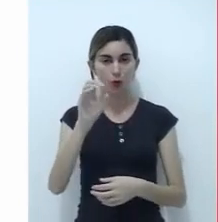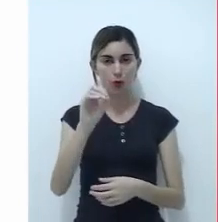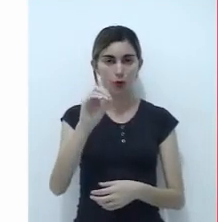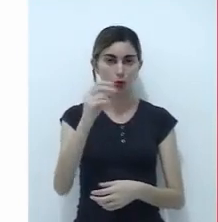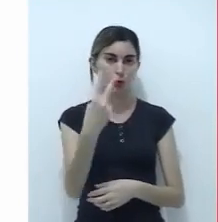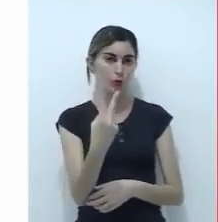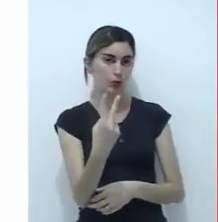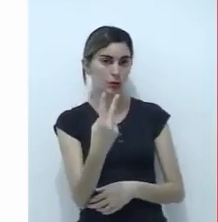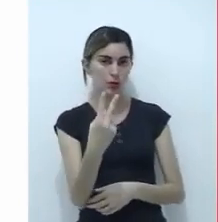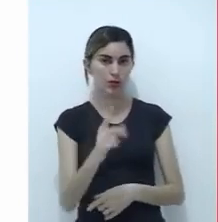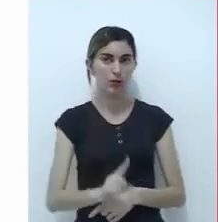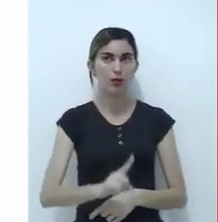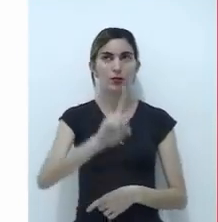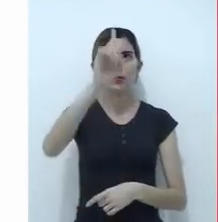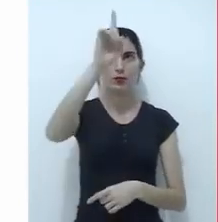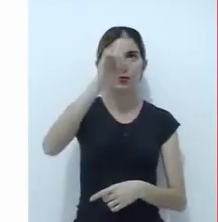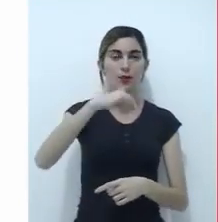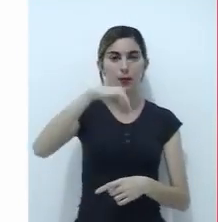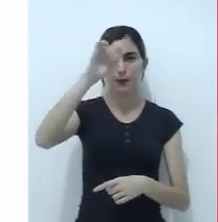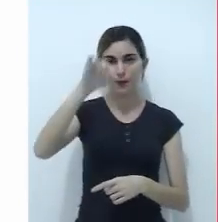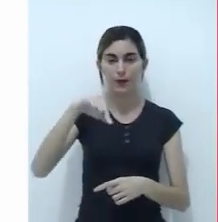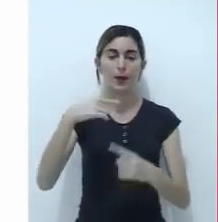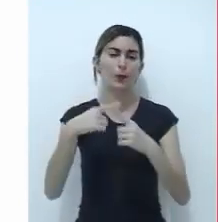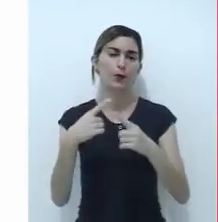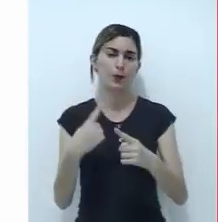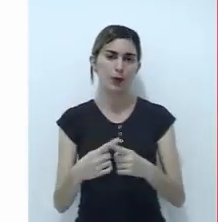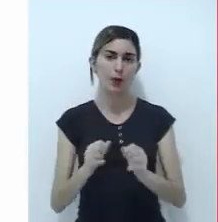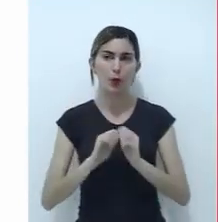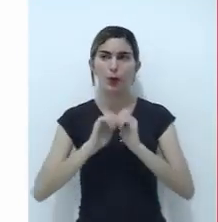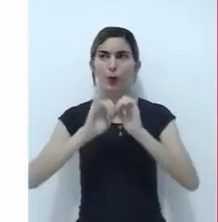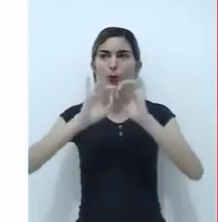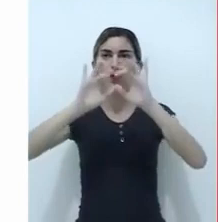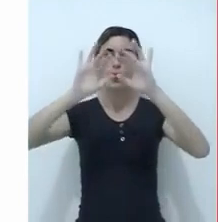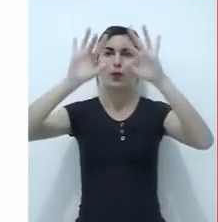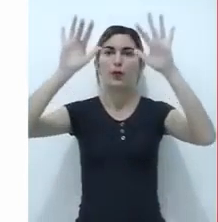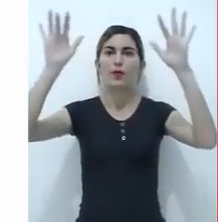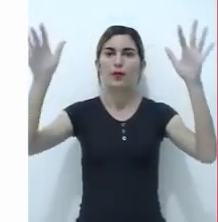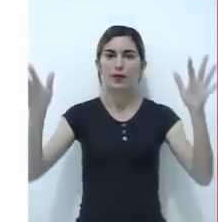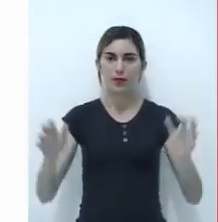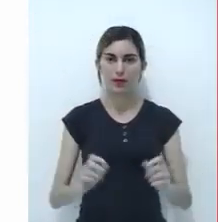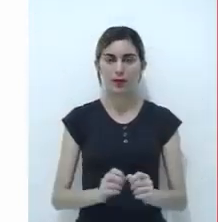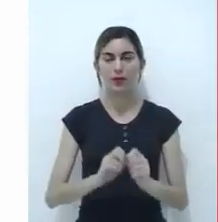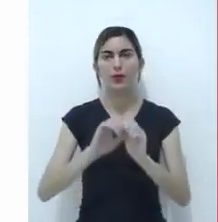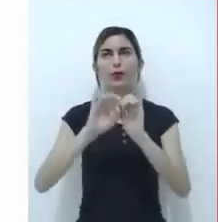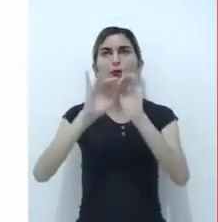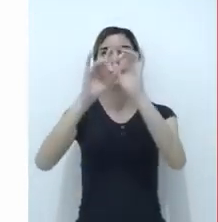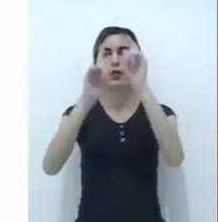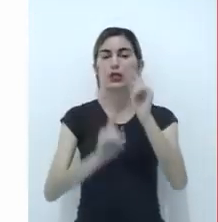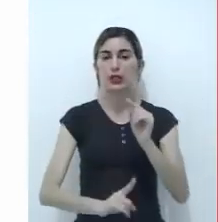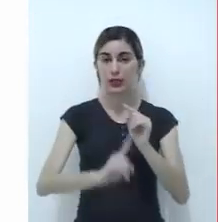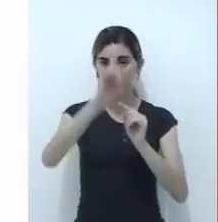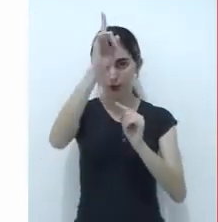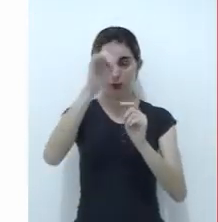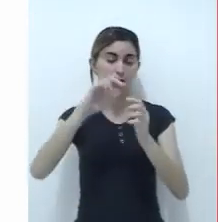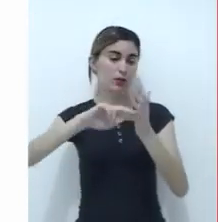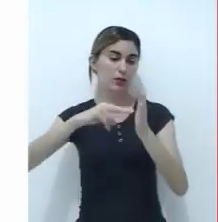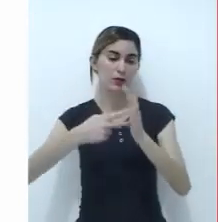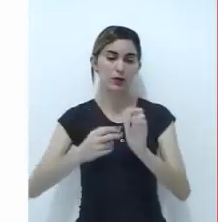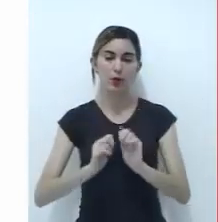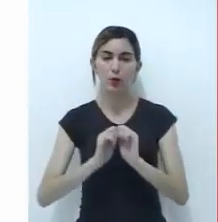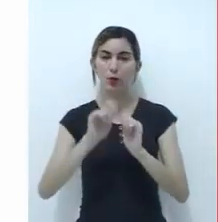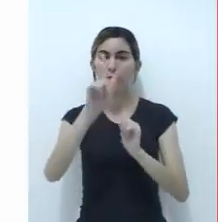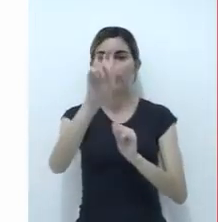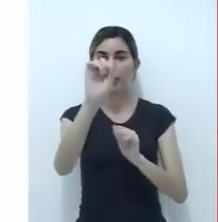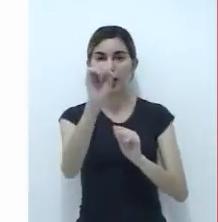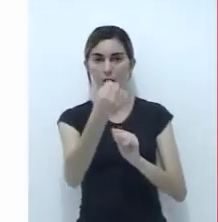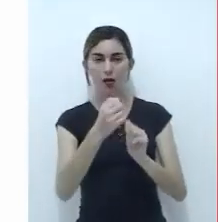o oxigênio tem essa seta para cima porque ele está sendo liberado. Então, a seta, quando indica para cima,